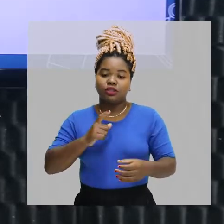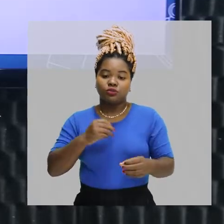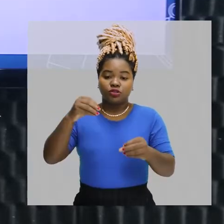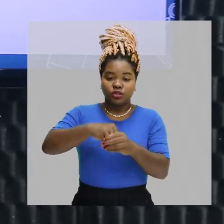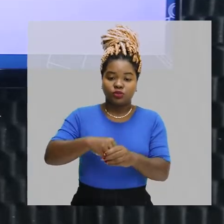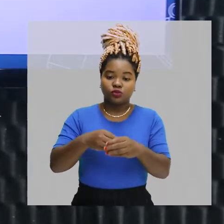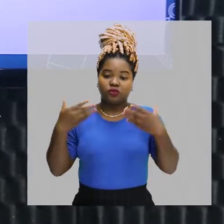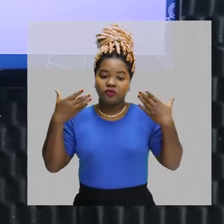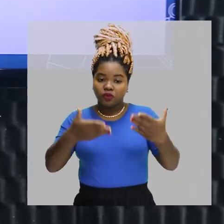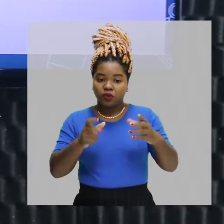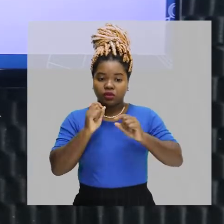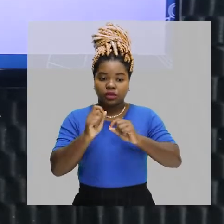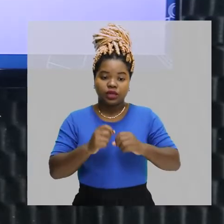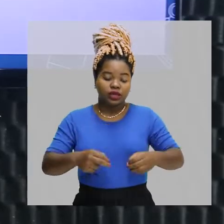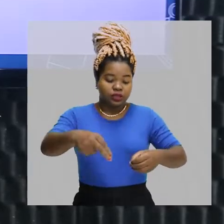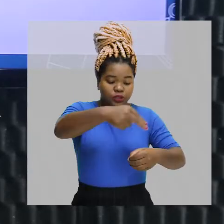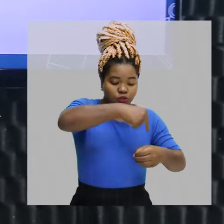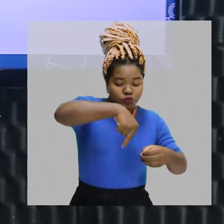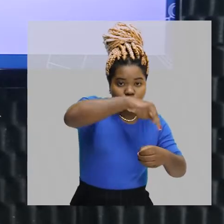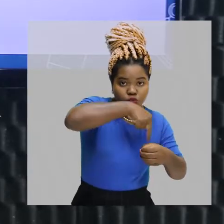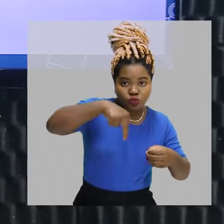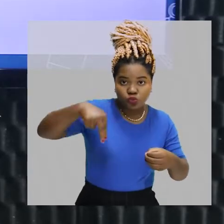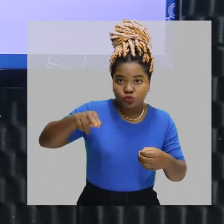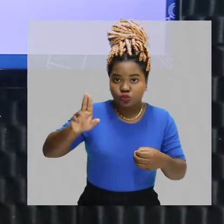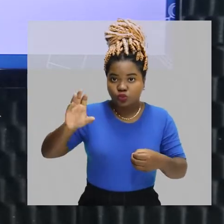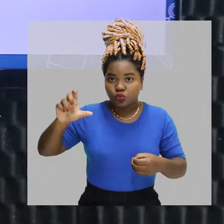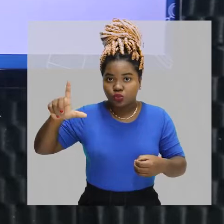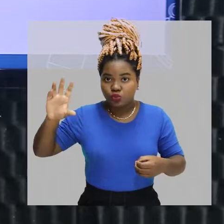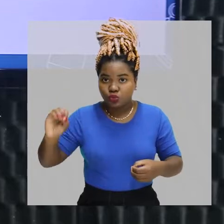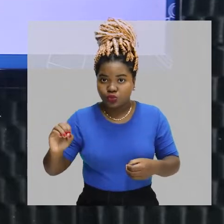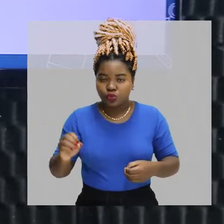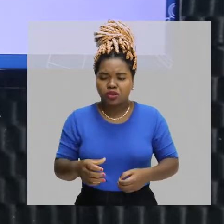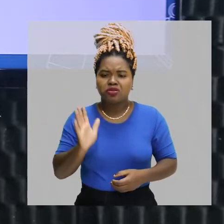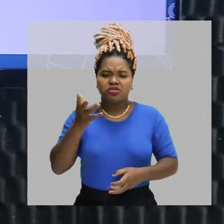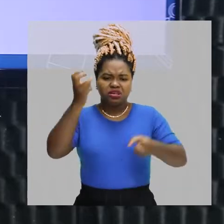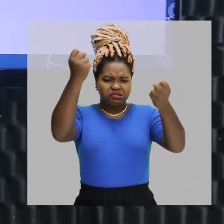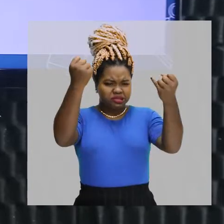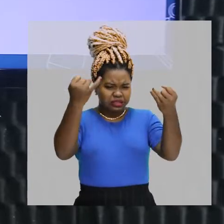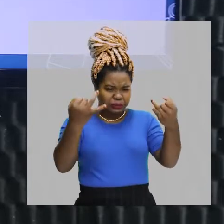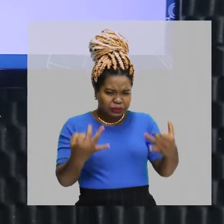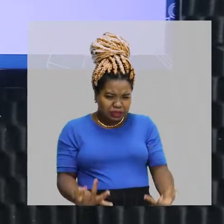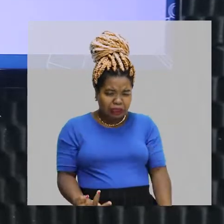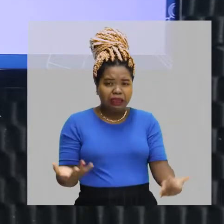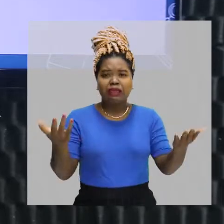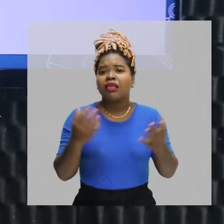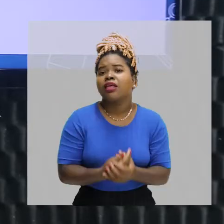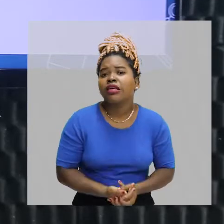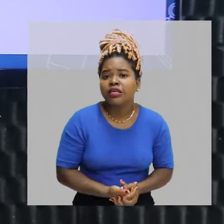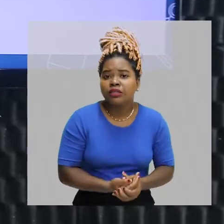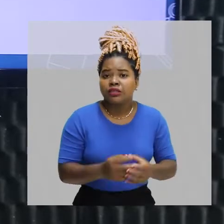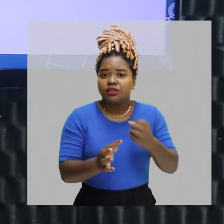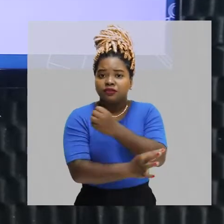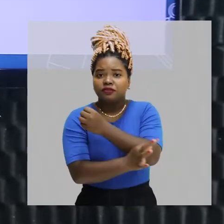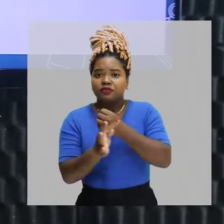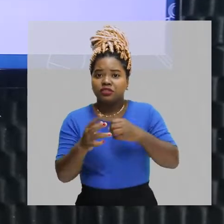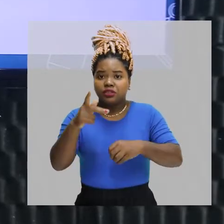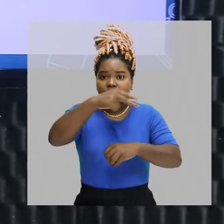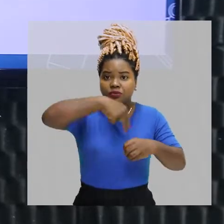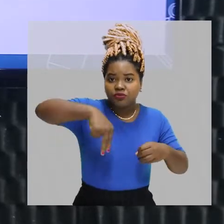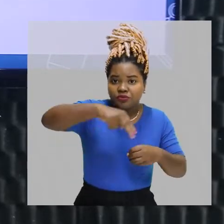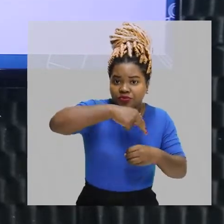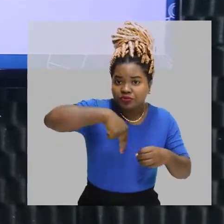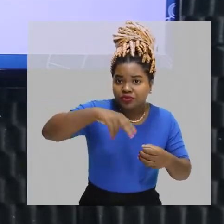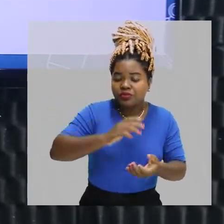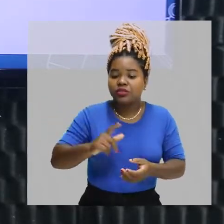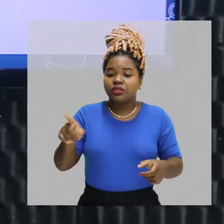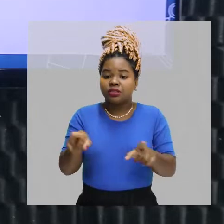atômico, falamos isso bastante nas aulas de atomística, né, nas aulas de física nuclear. E nós temos